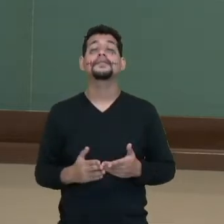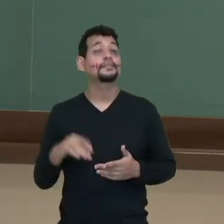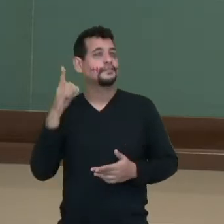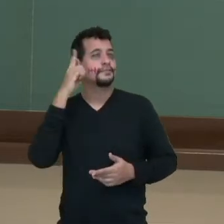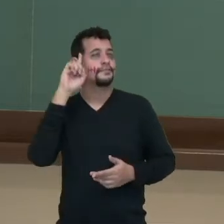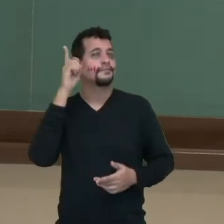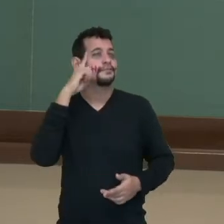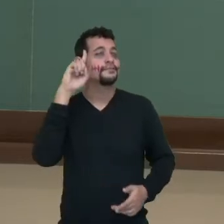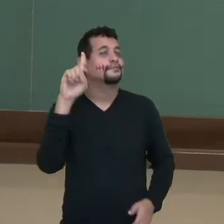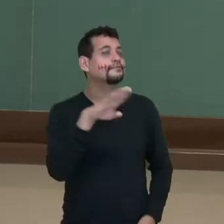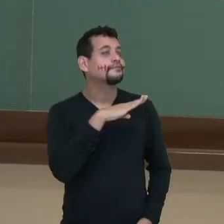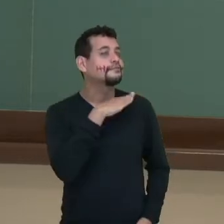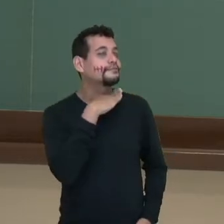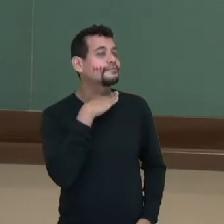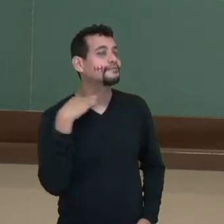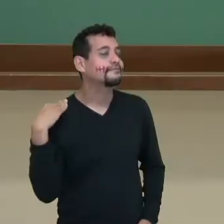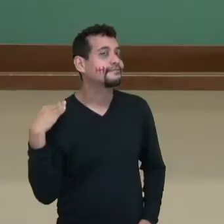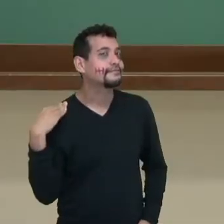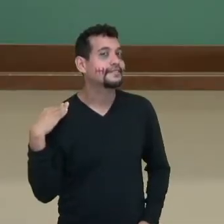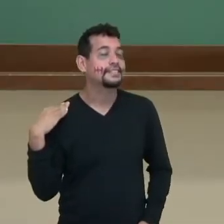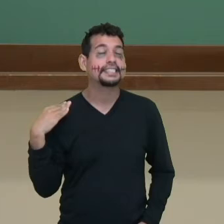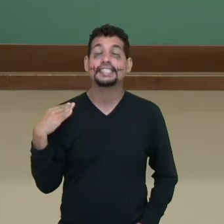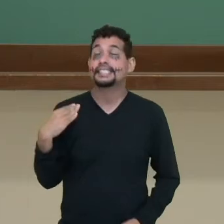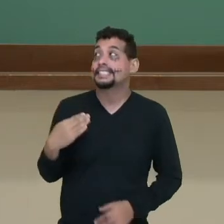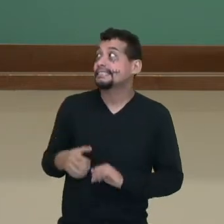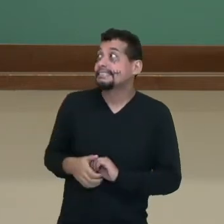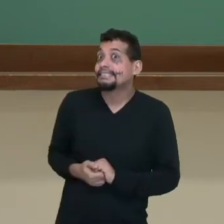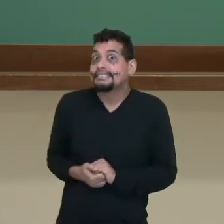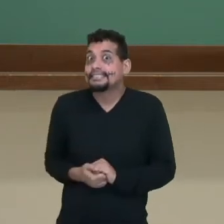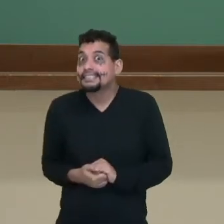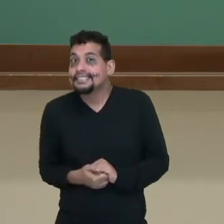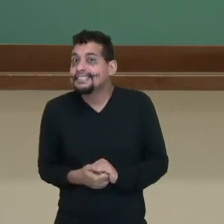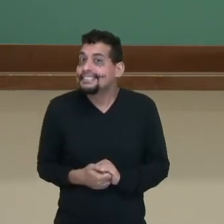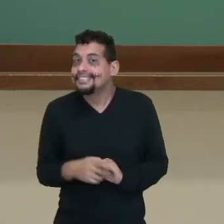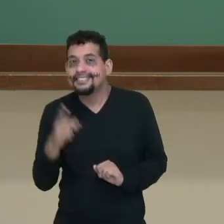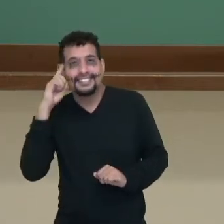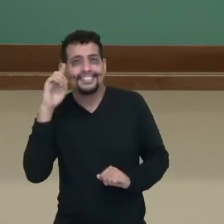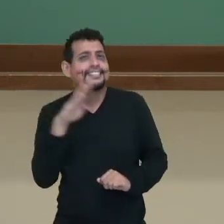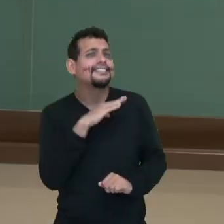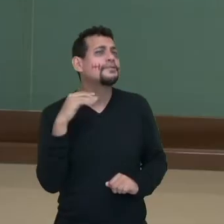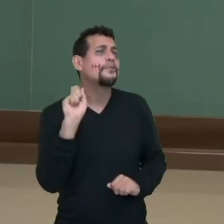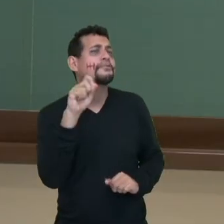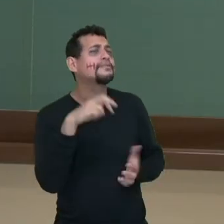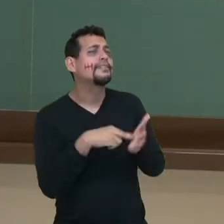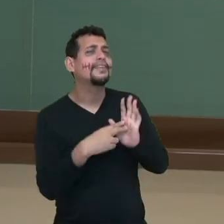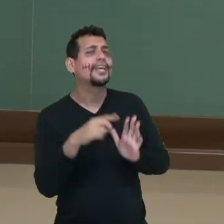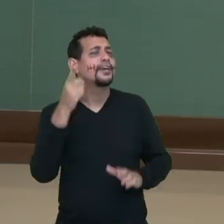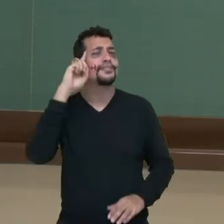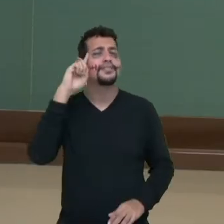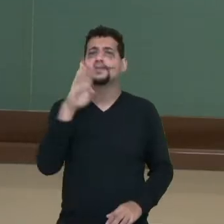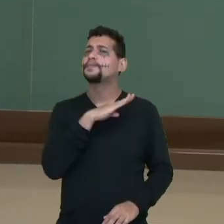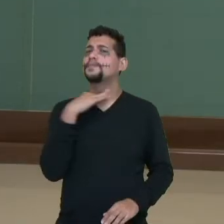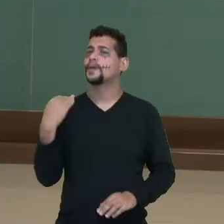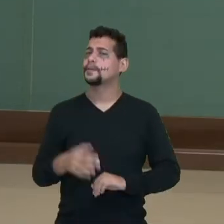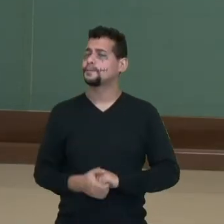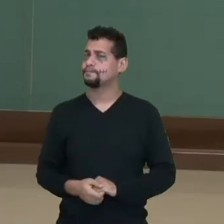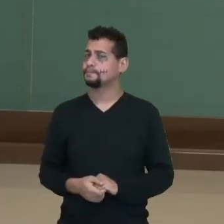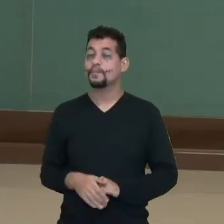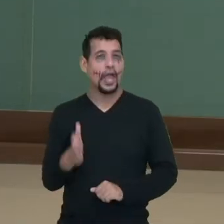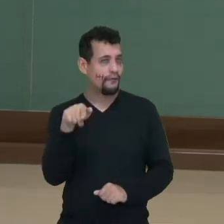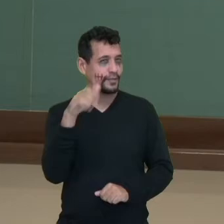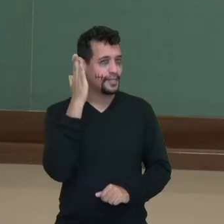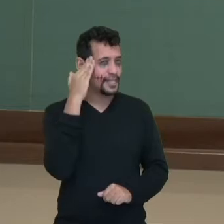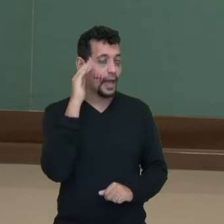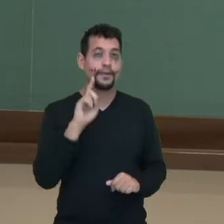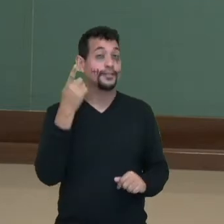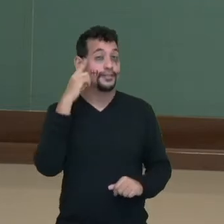los Muertos. Miren, Día de los Muertos, ¿qué será? ¿Sabía que el Día de los Muertos se conmemora